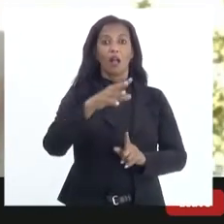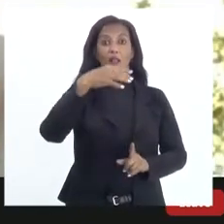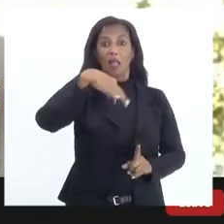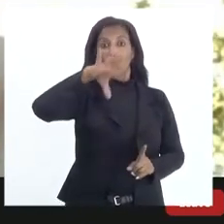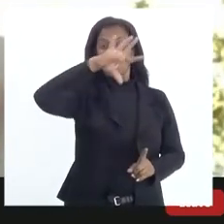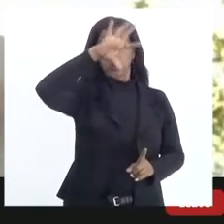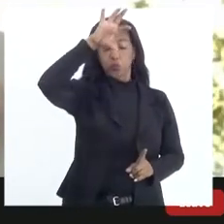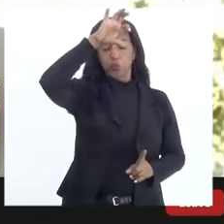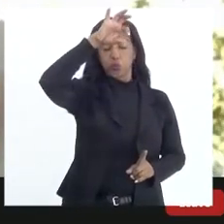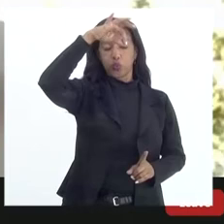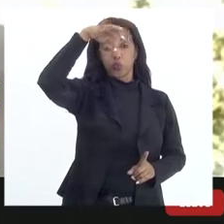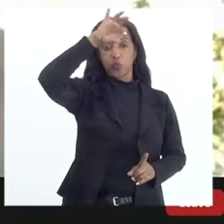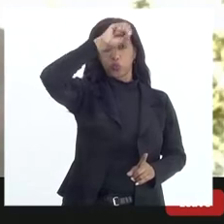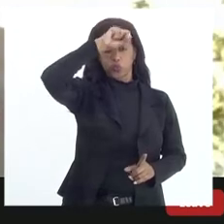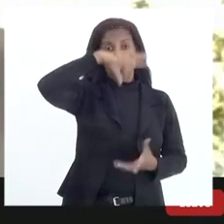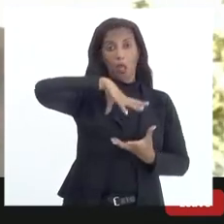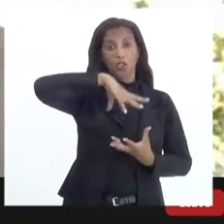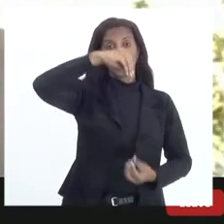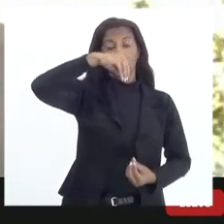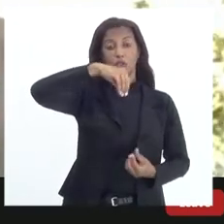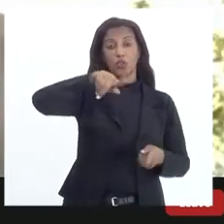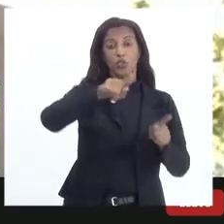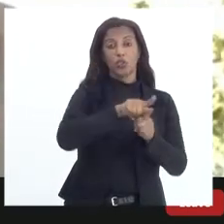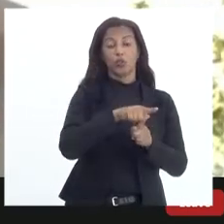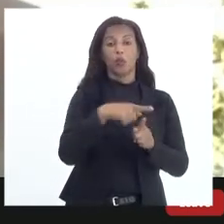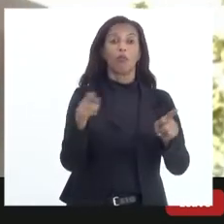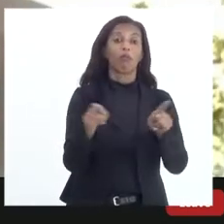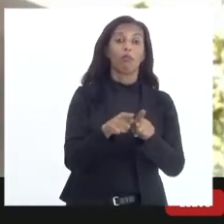espiritismo e o curandeirismo como práticas